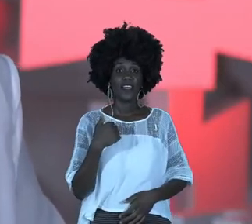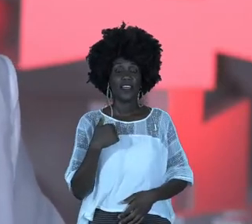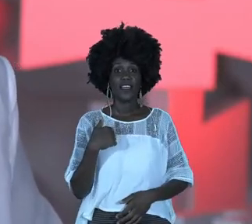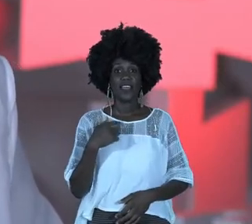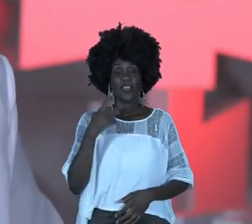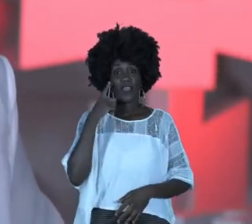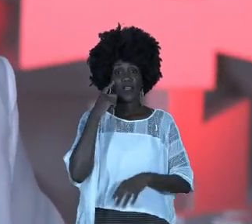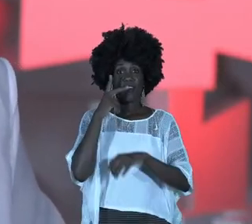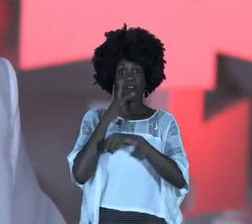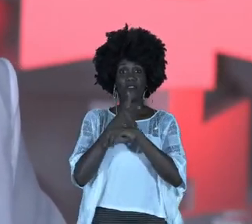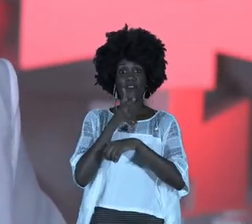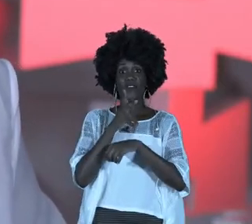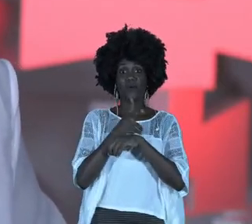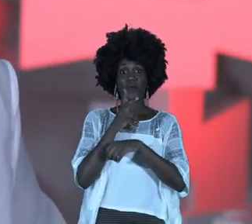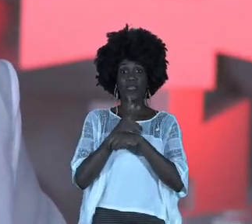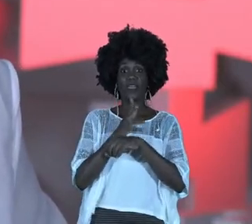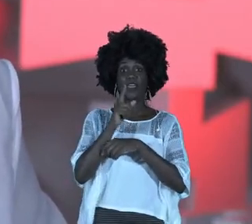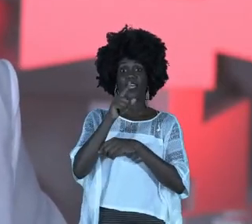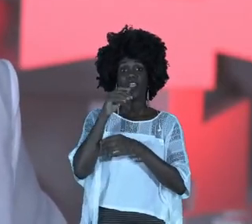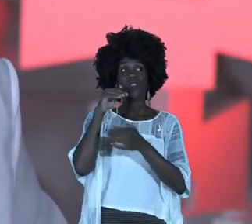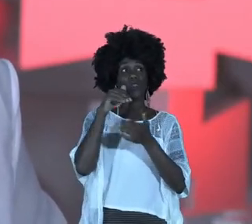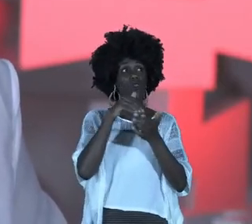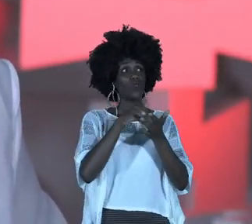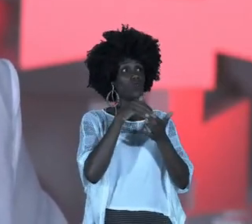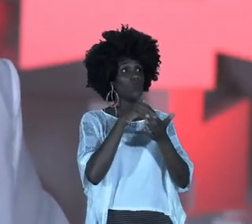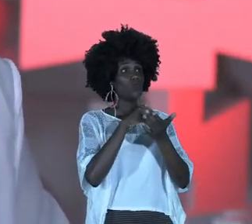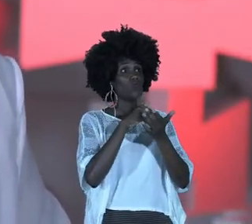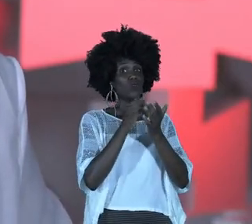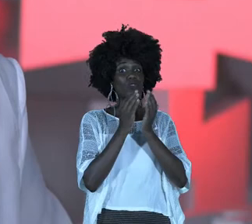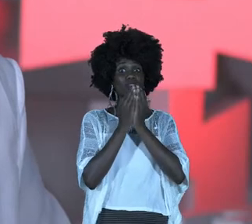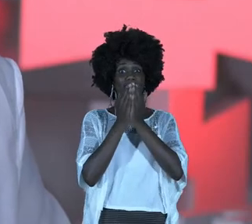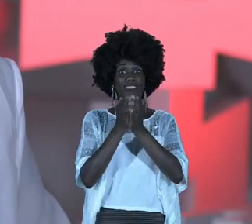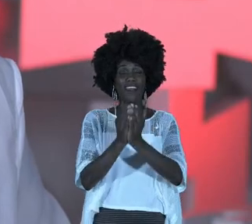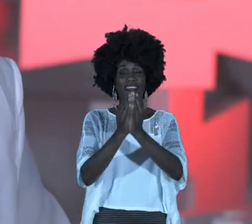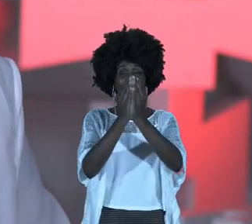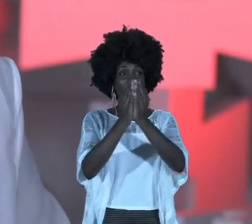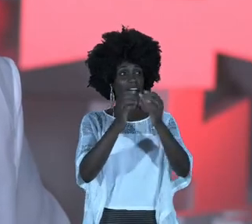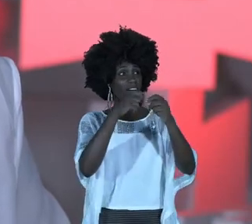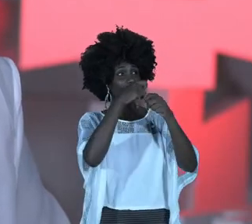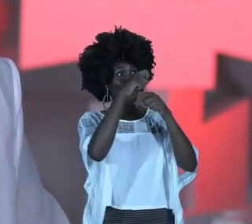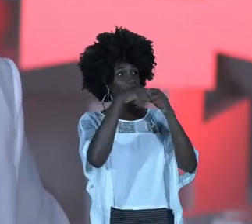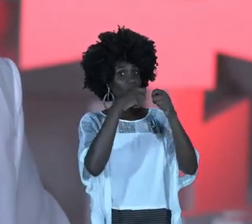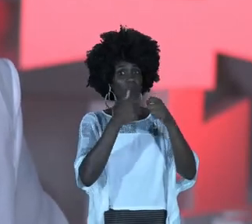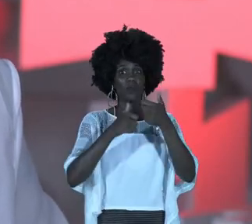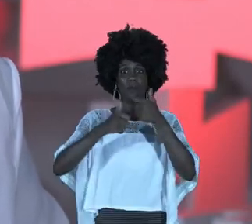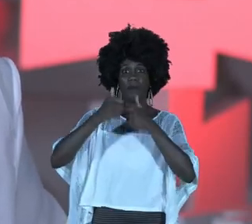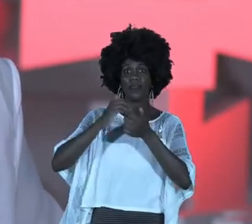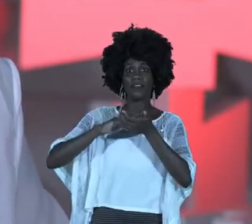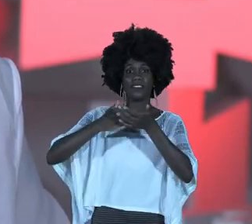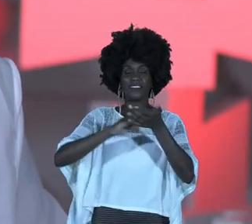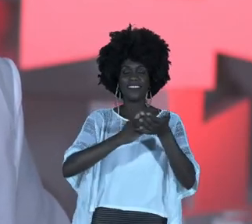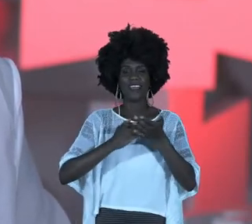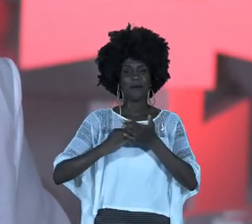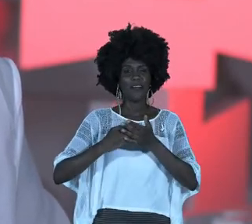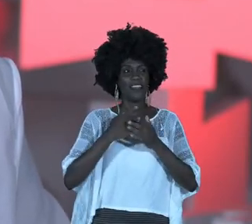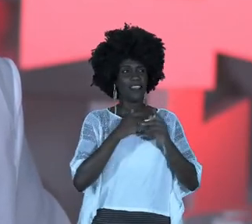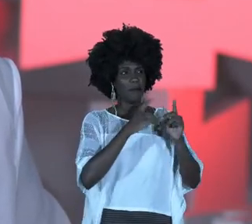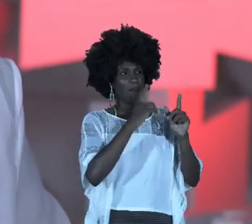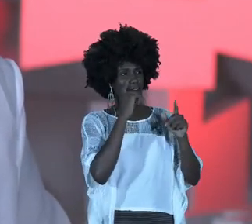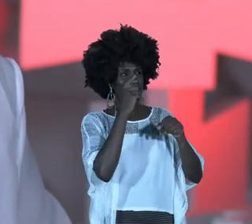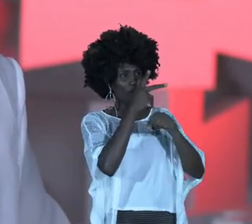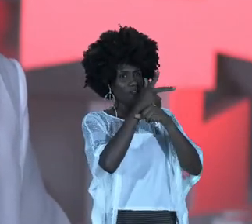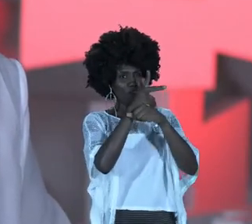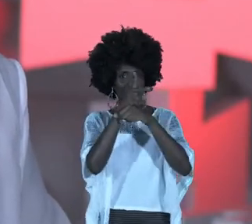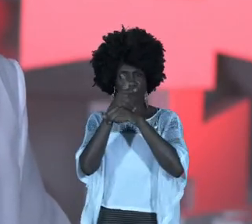eu filmei no fundo do ferry boat, gente, eu vou confessar. É todo mundo bebendo e sambando. Digo, eu vou pegar essas imagens aqui